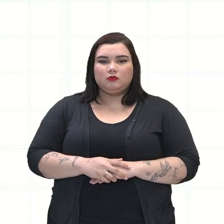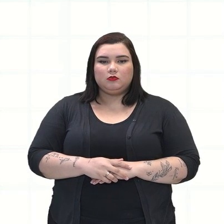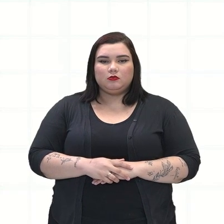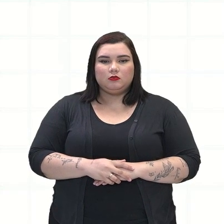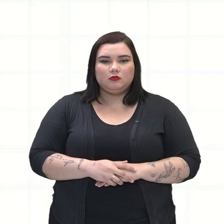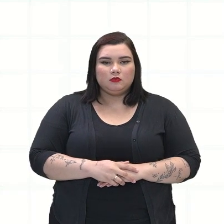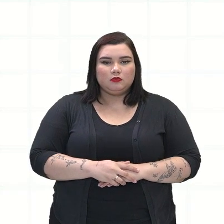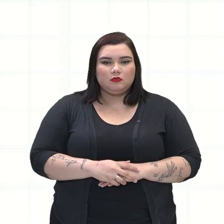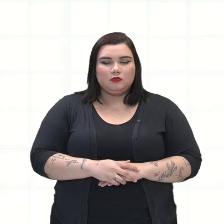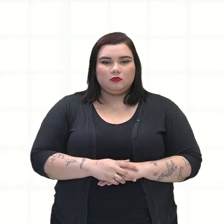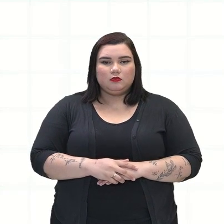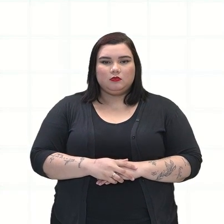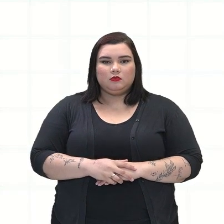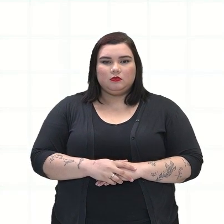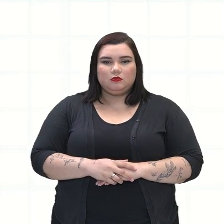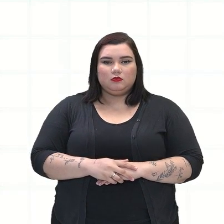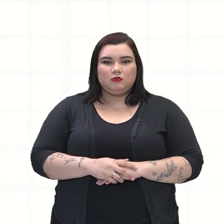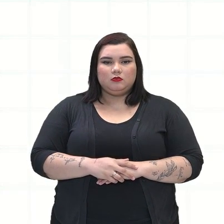sometimes